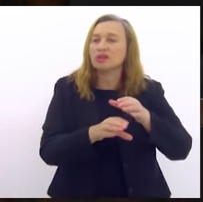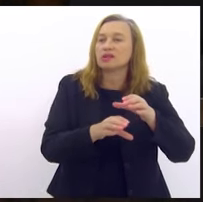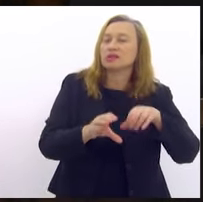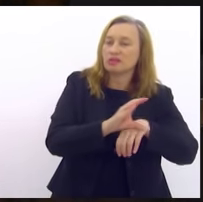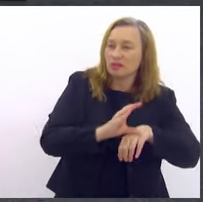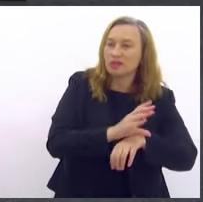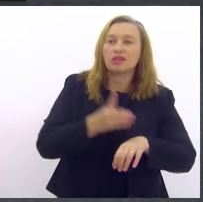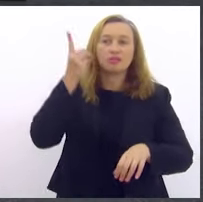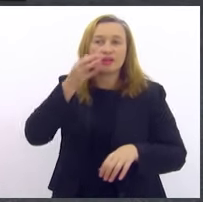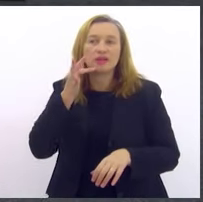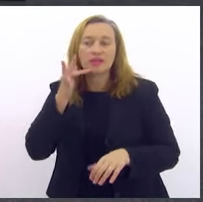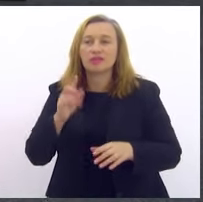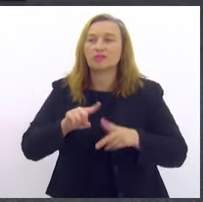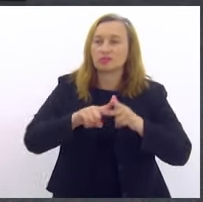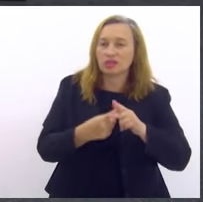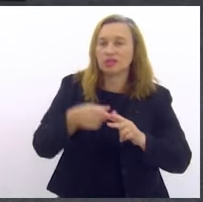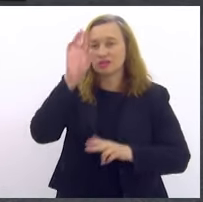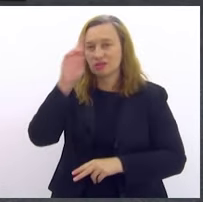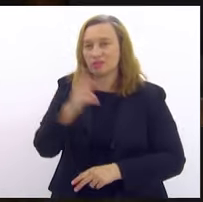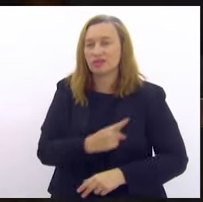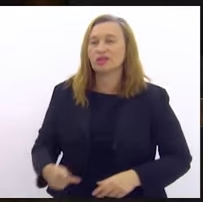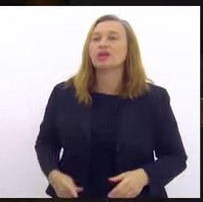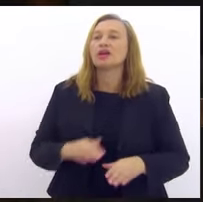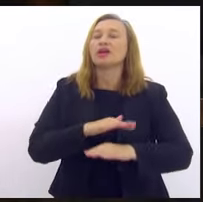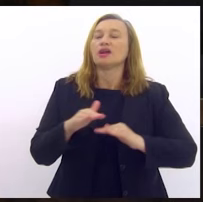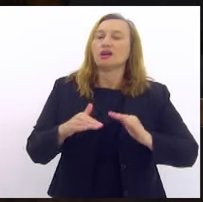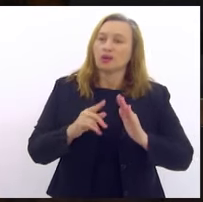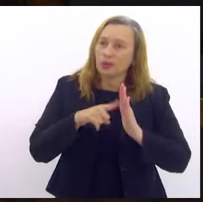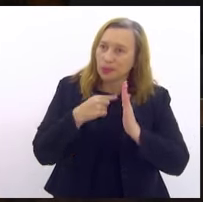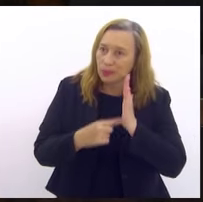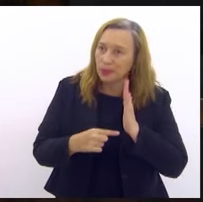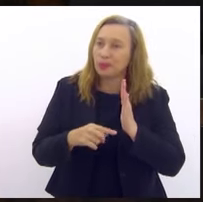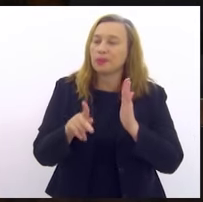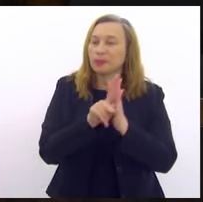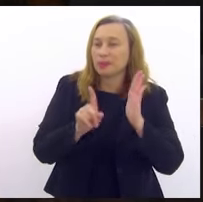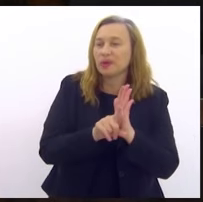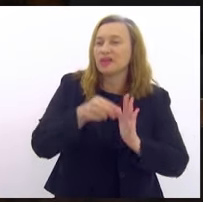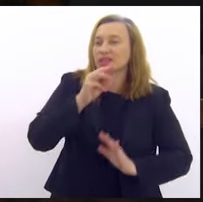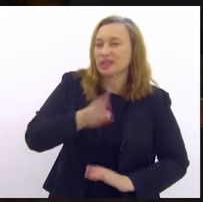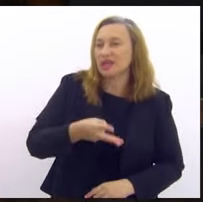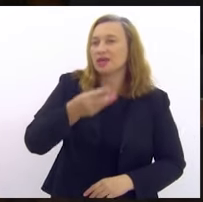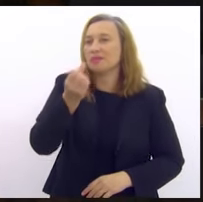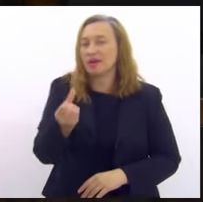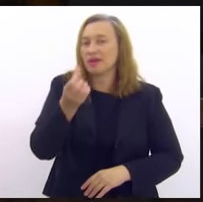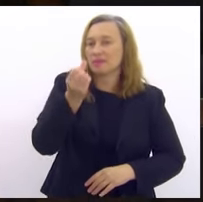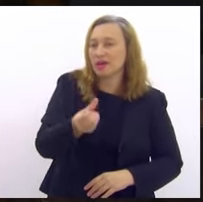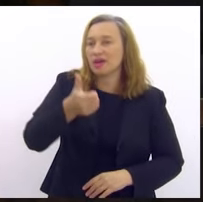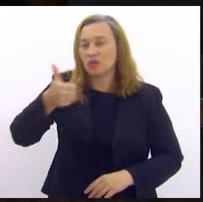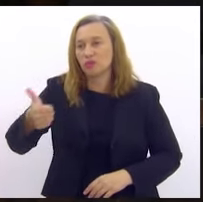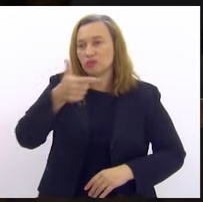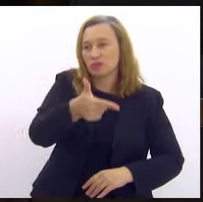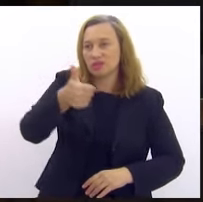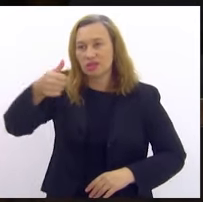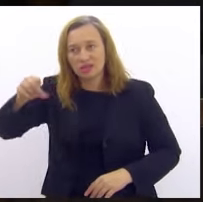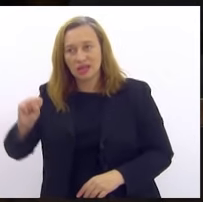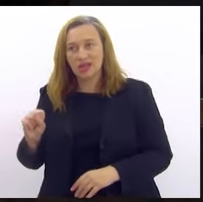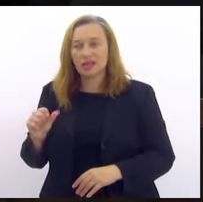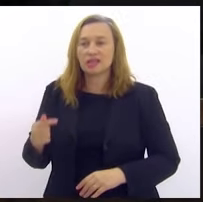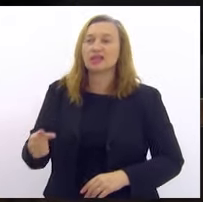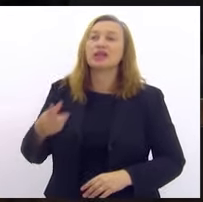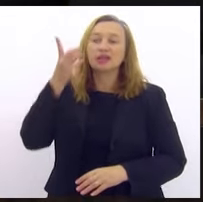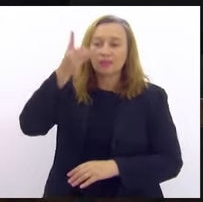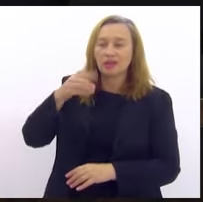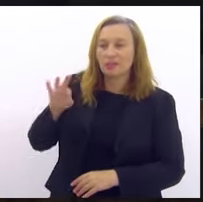Jorge Felipe Neto. Pela manutenção, presidente. Veto parcial oposto ao projeto de lei número 3661-A de 2017, de autoria da deputada Márcia